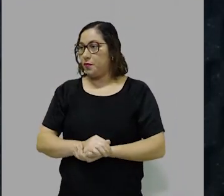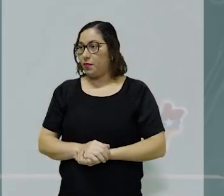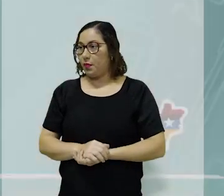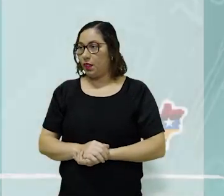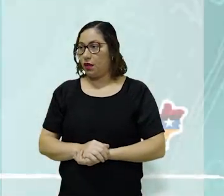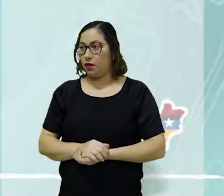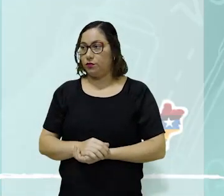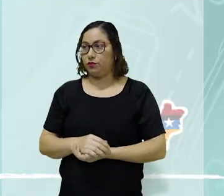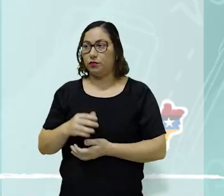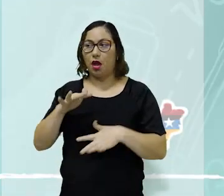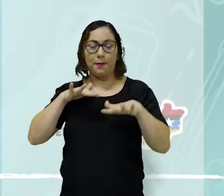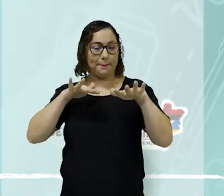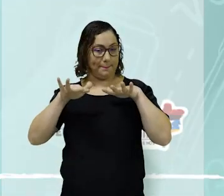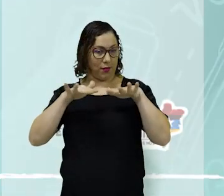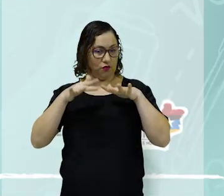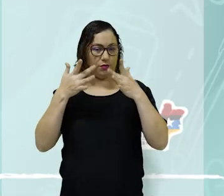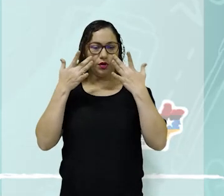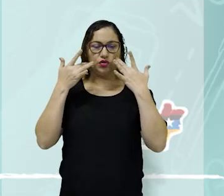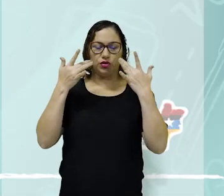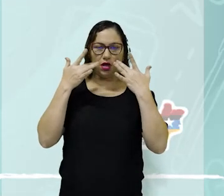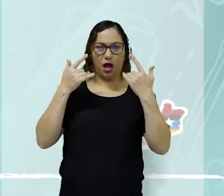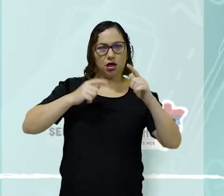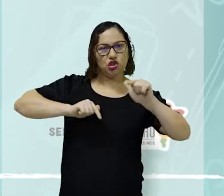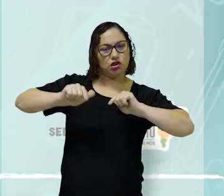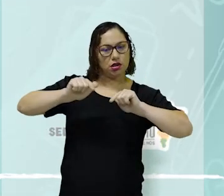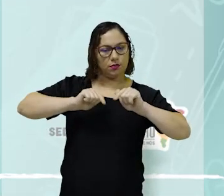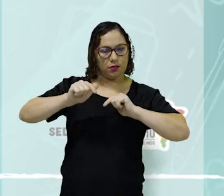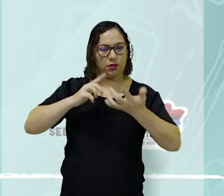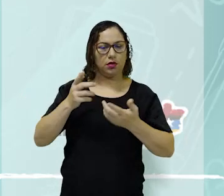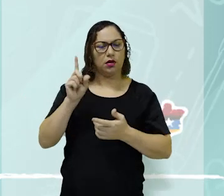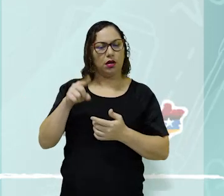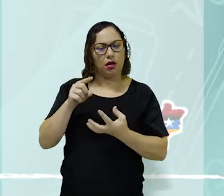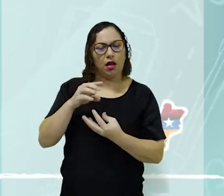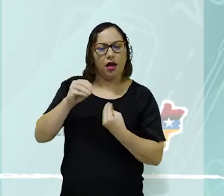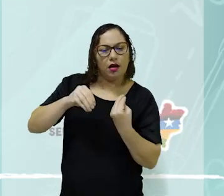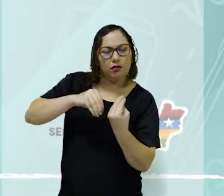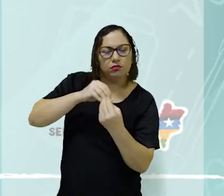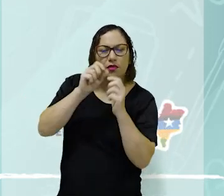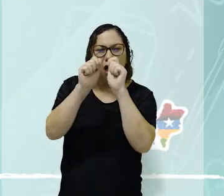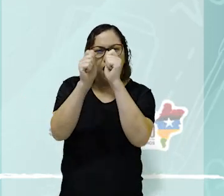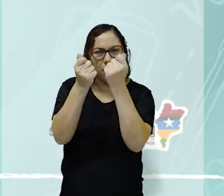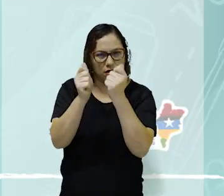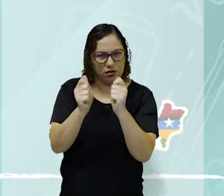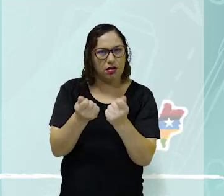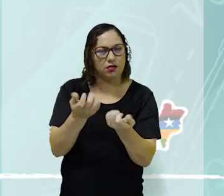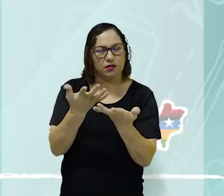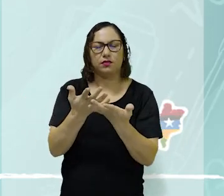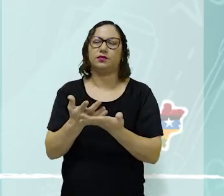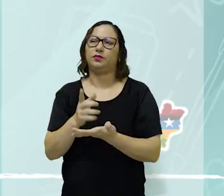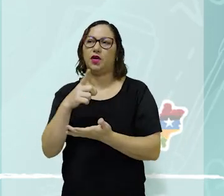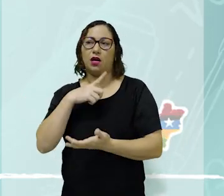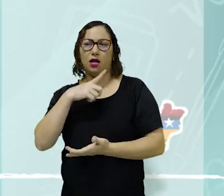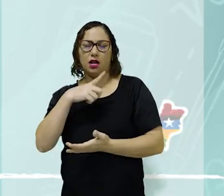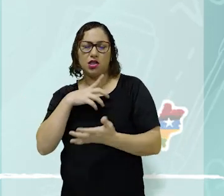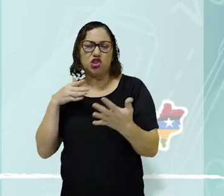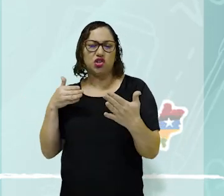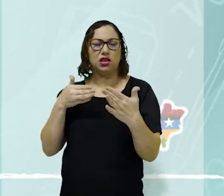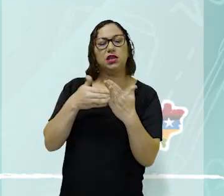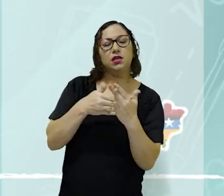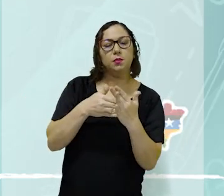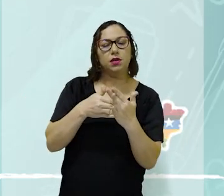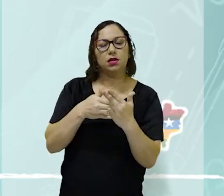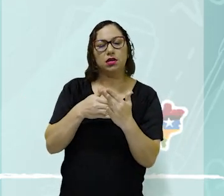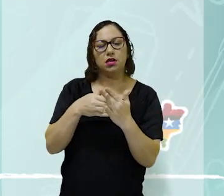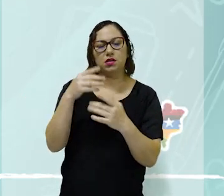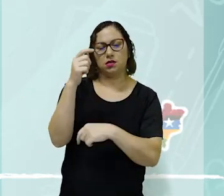Esse movimento de artes e ofícios, que é o movimento mais artesanal, ele era ele tinha uma limitação no que tratava